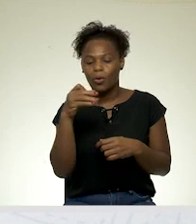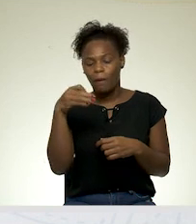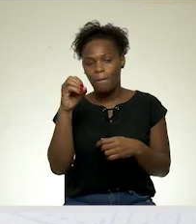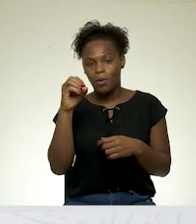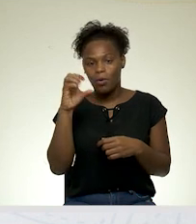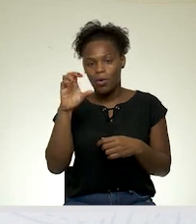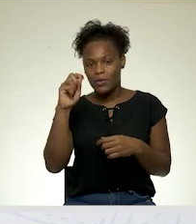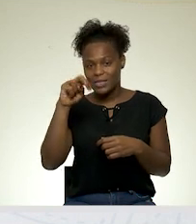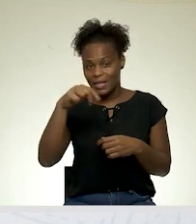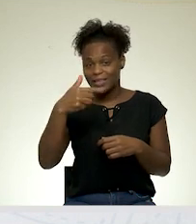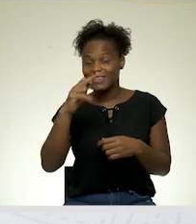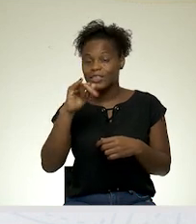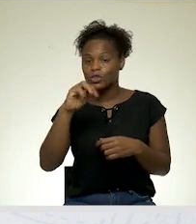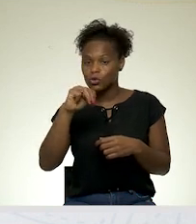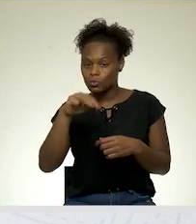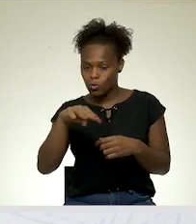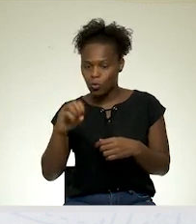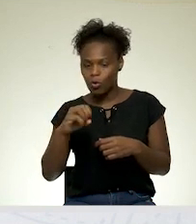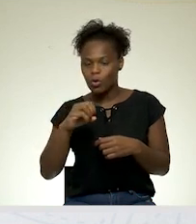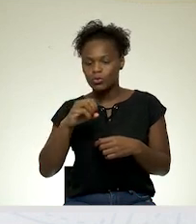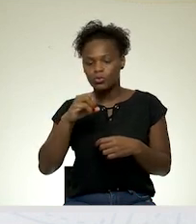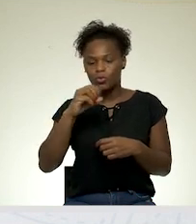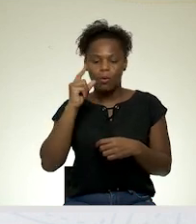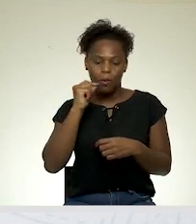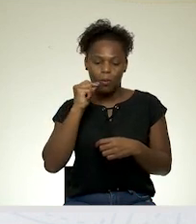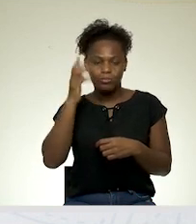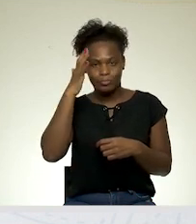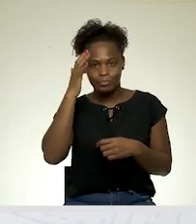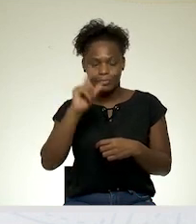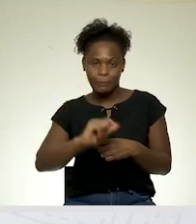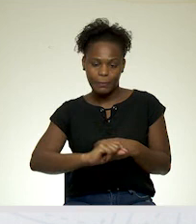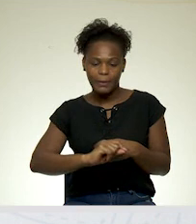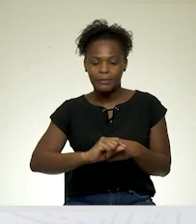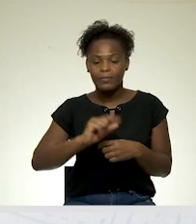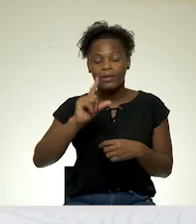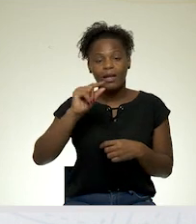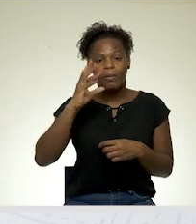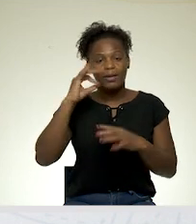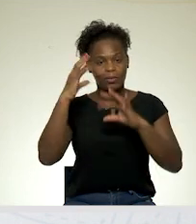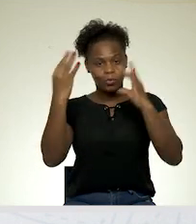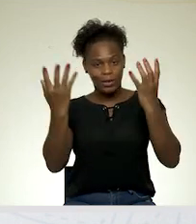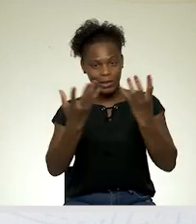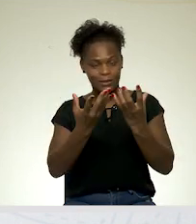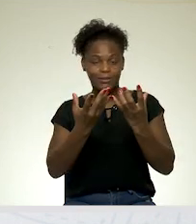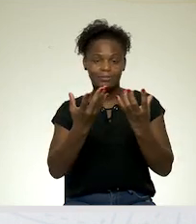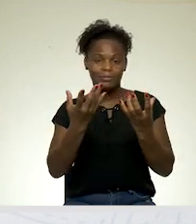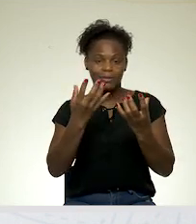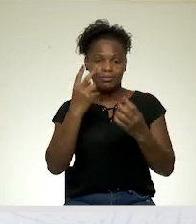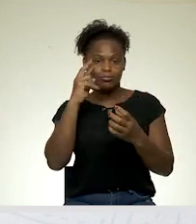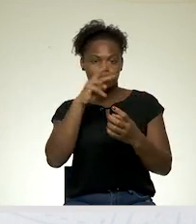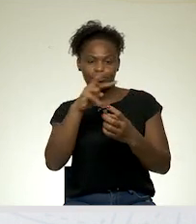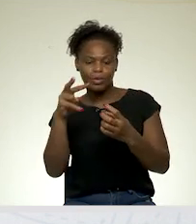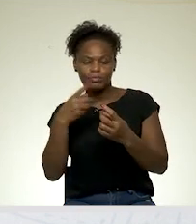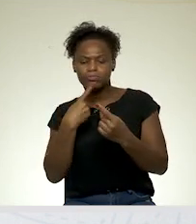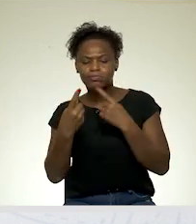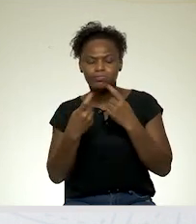antropocentrismo, do humanismo e do racionalismo. A natureza passa a ser dominada,